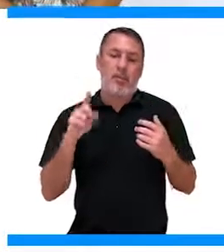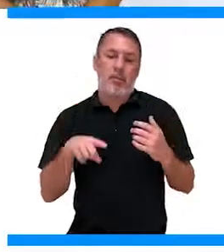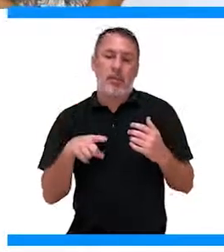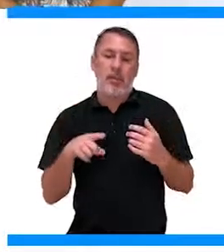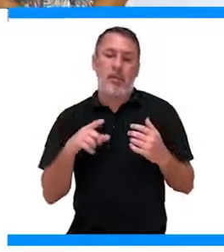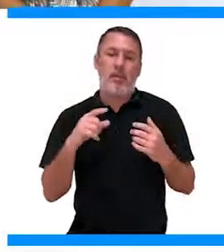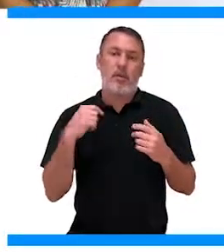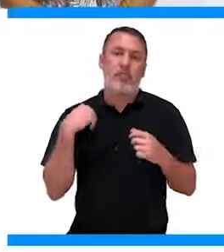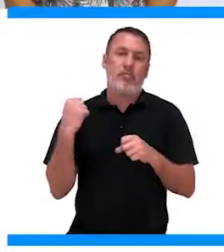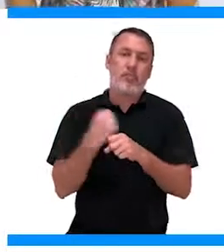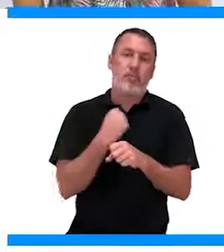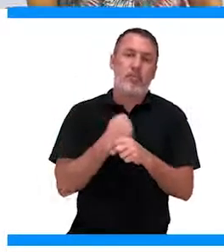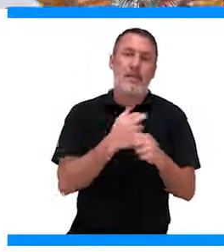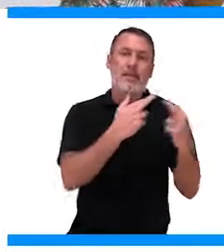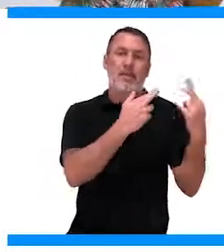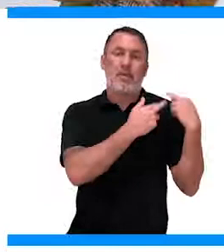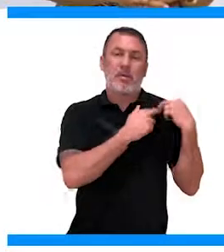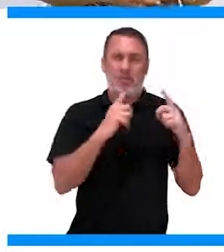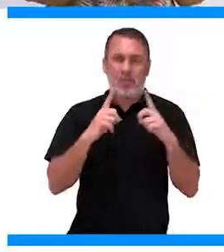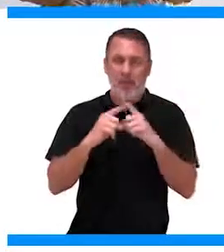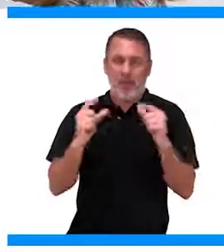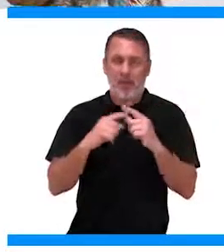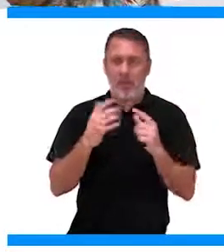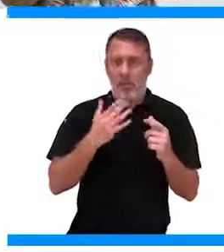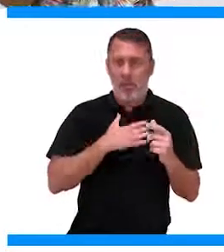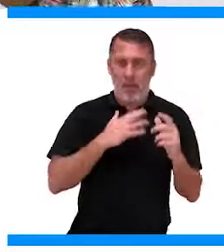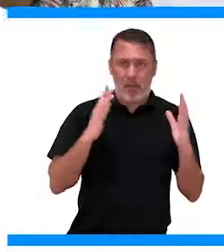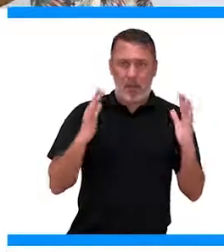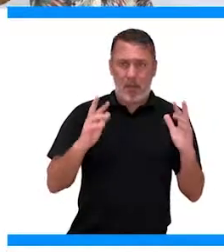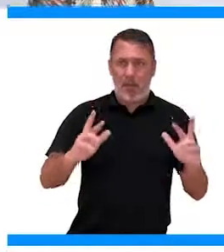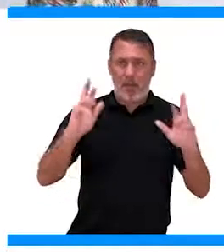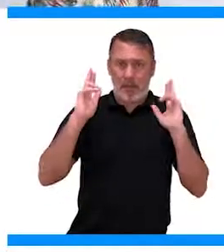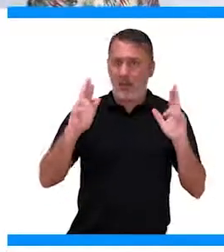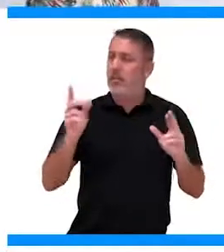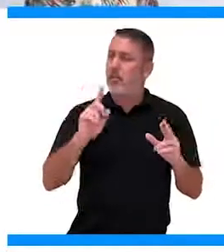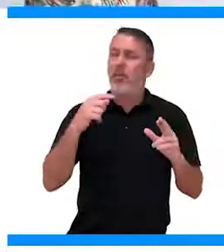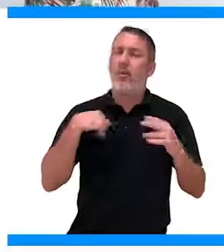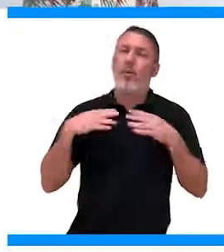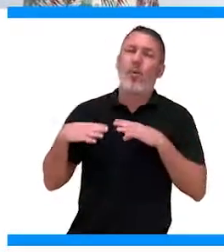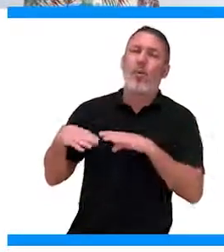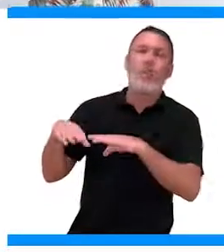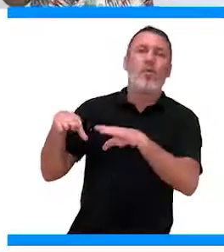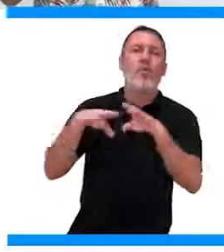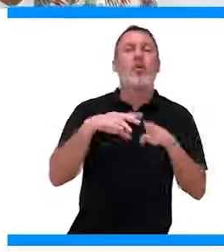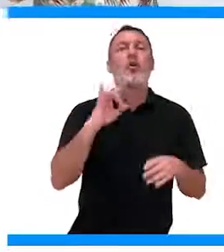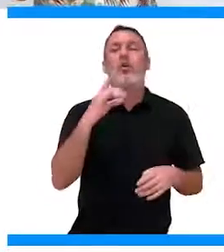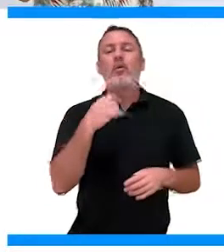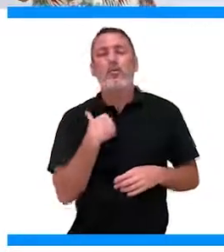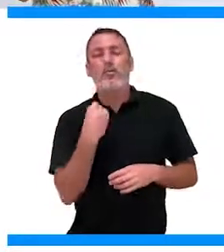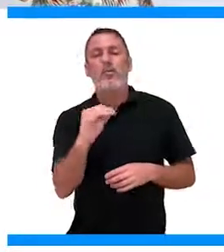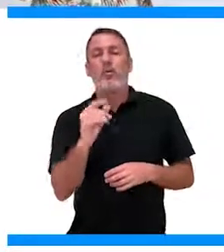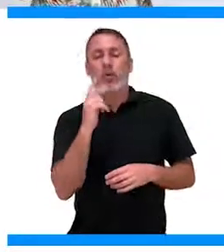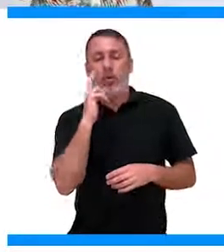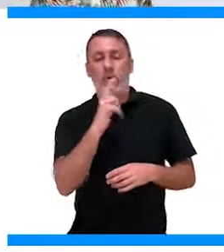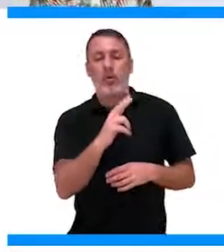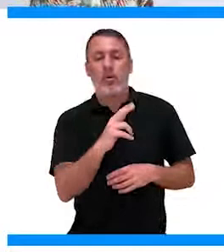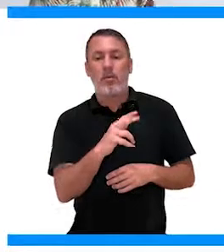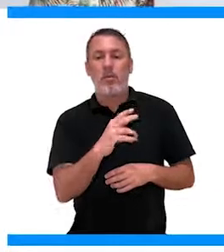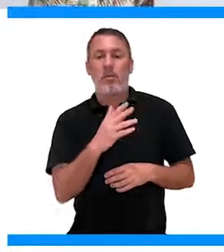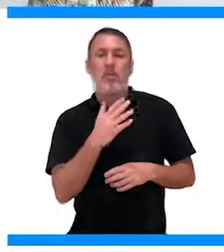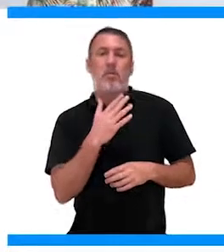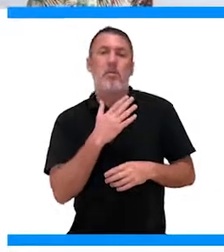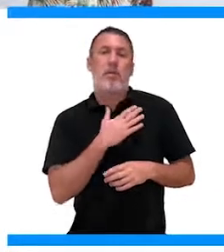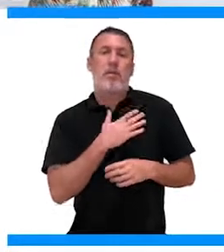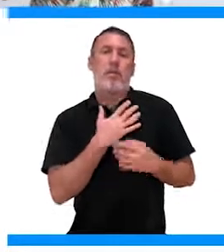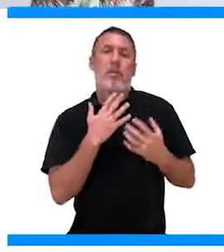responsáveis pela construção de Brasília. Não foi minha mão, né? Mas foi eu com outra pessoa. Eu coloco ali